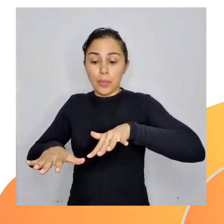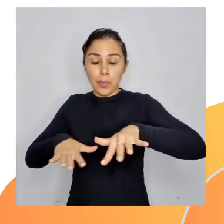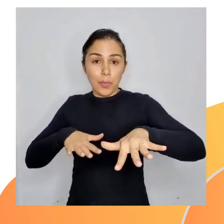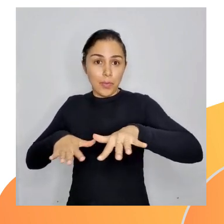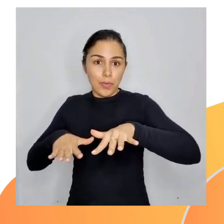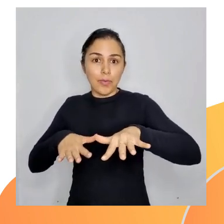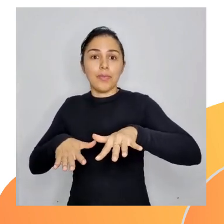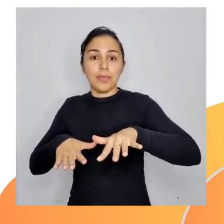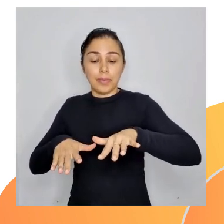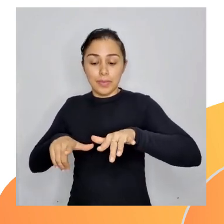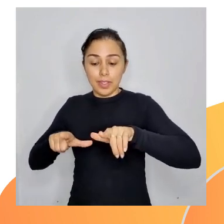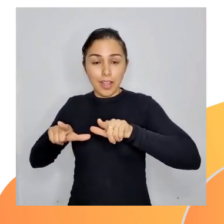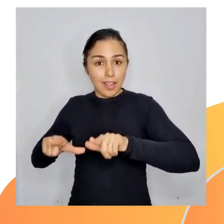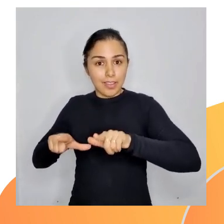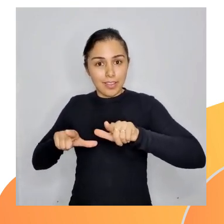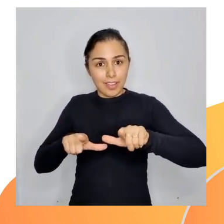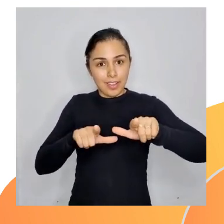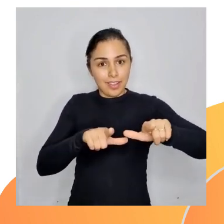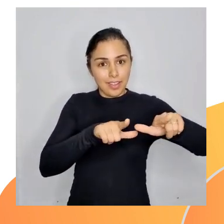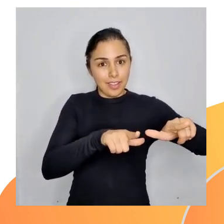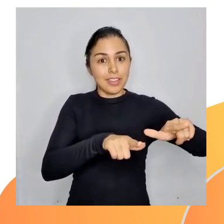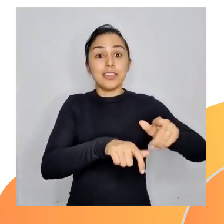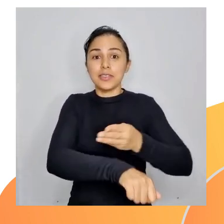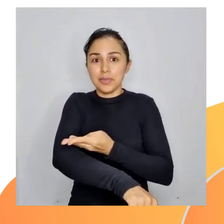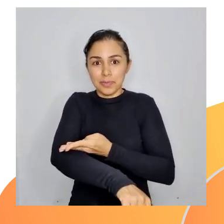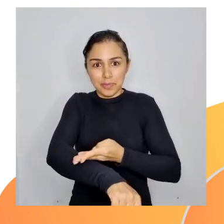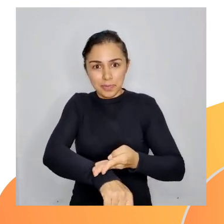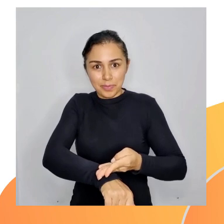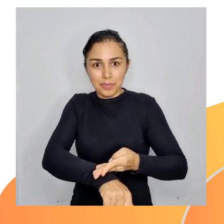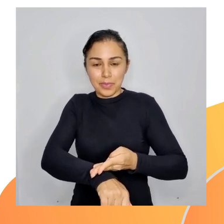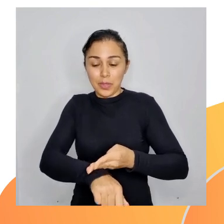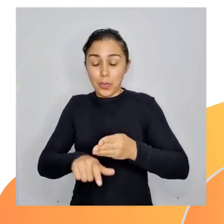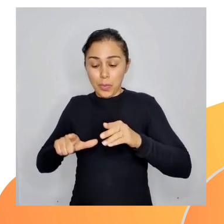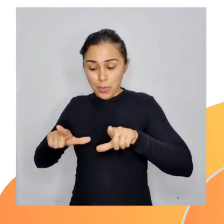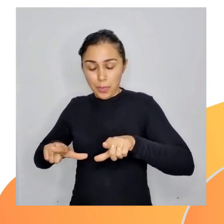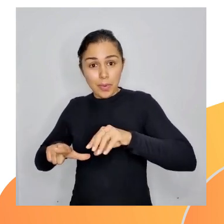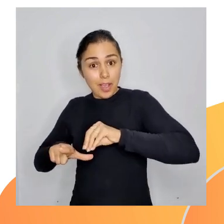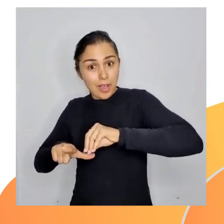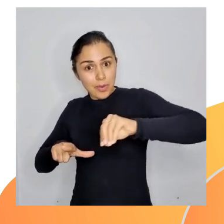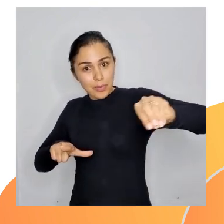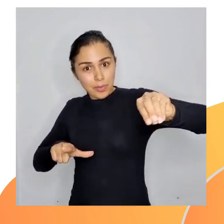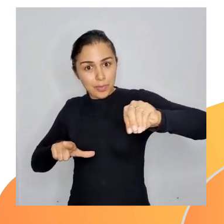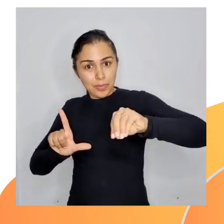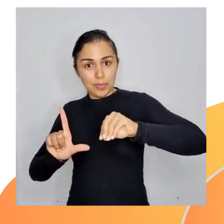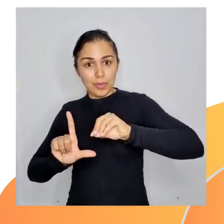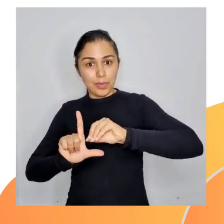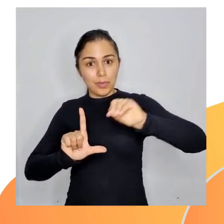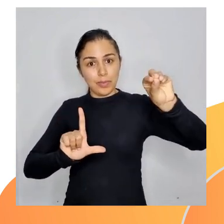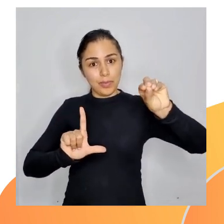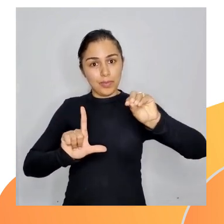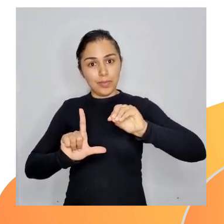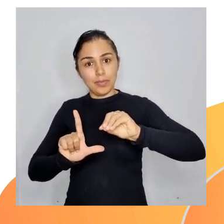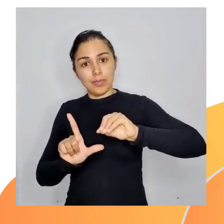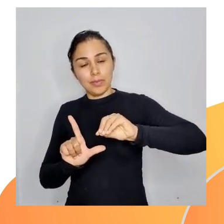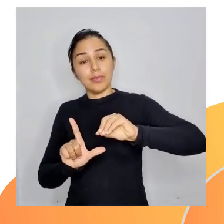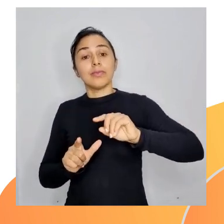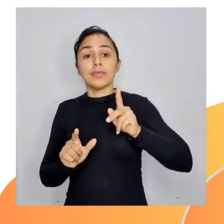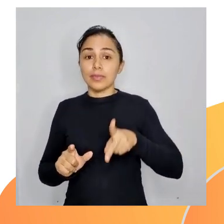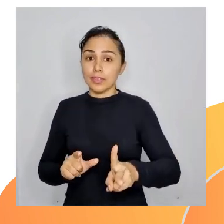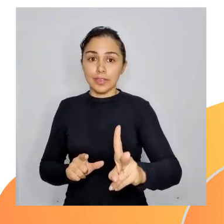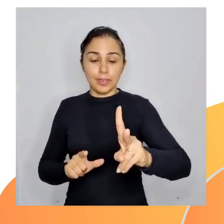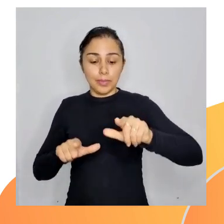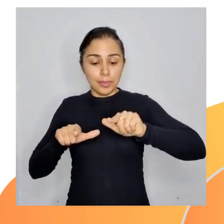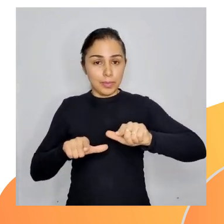nas Casas Pretas. Então ele é uma peça aonde vai movimentar exclusivamente na sua casa de origem. Então